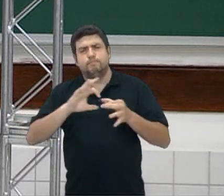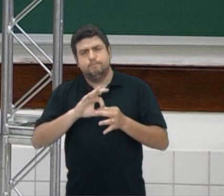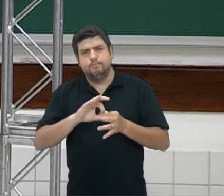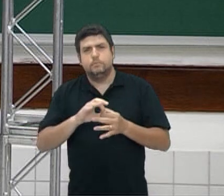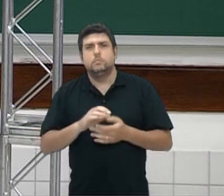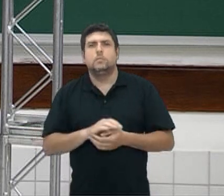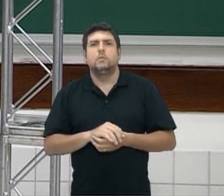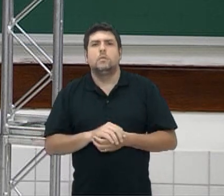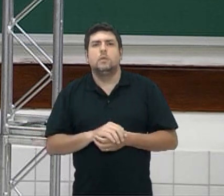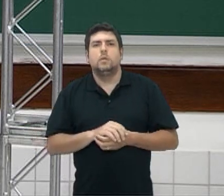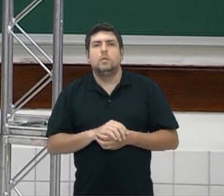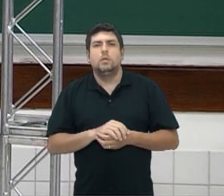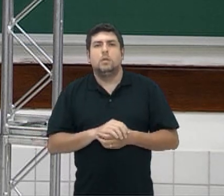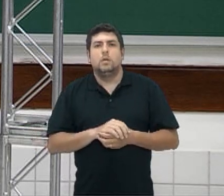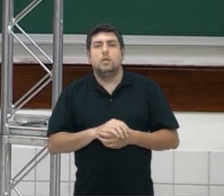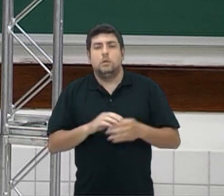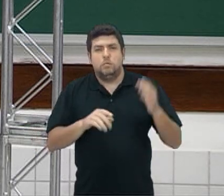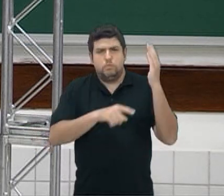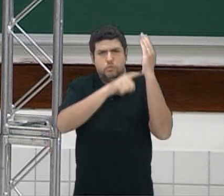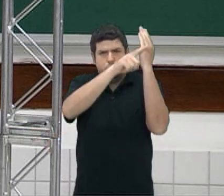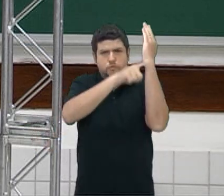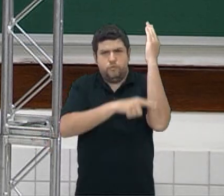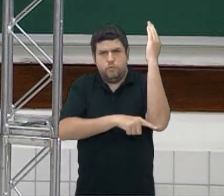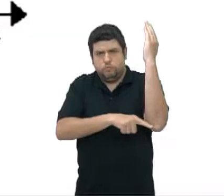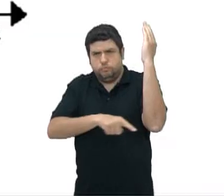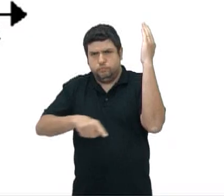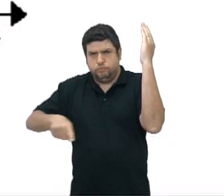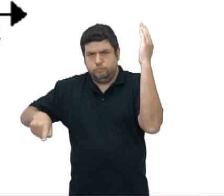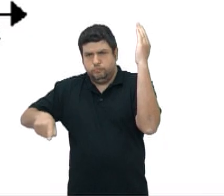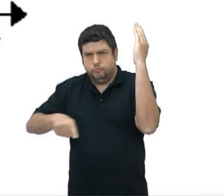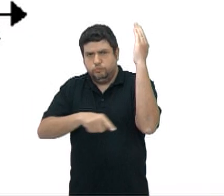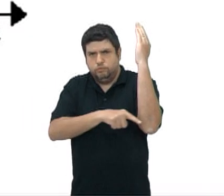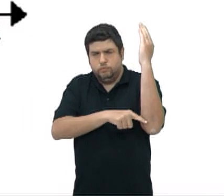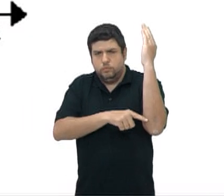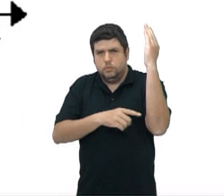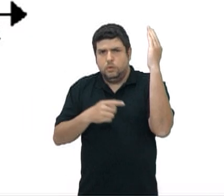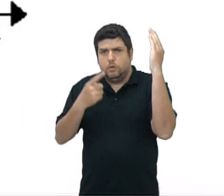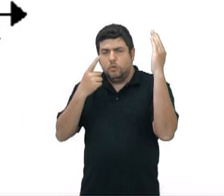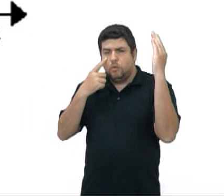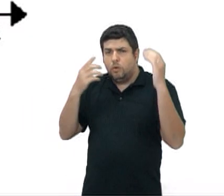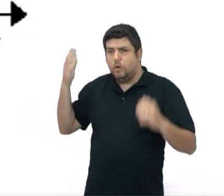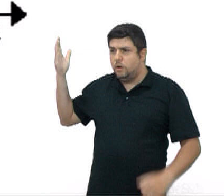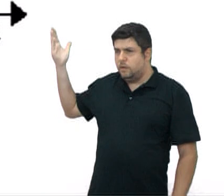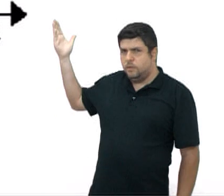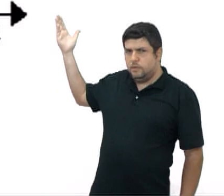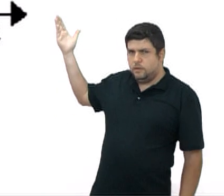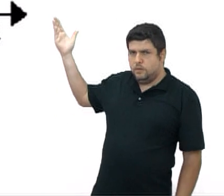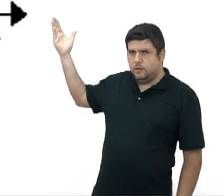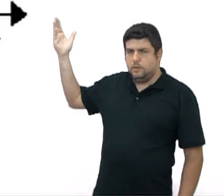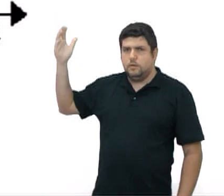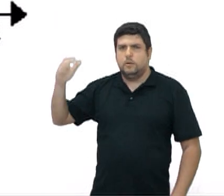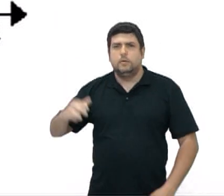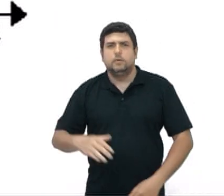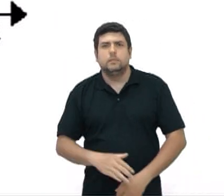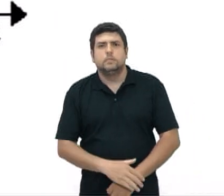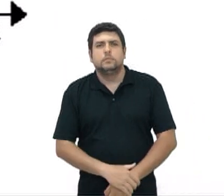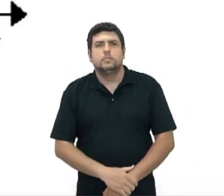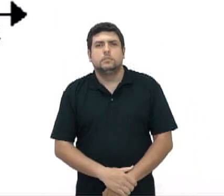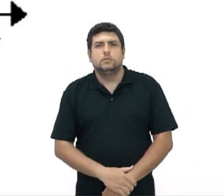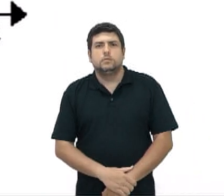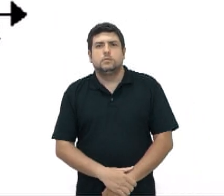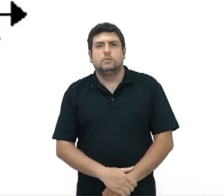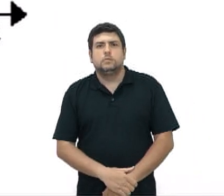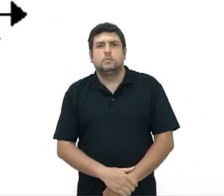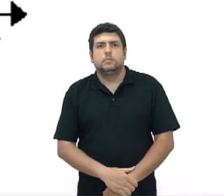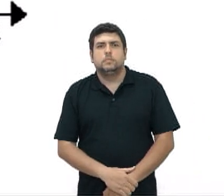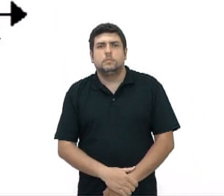física representam algumas propriedades. Veja o slide aqui. Considerando uma força constante